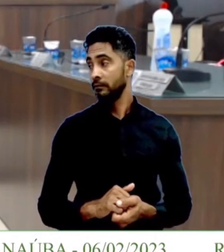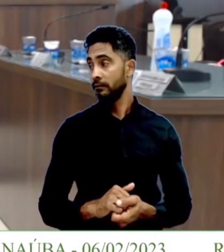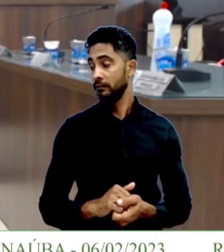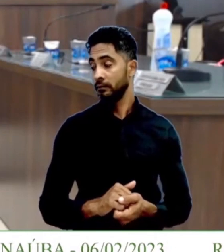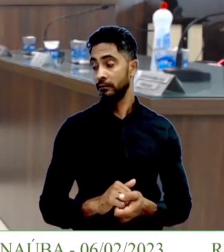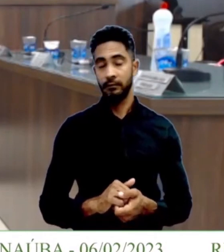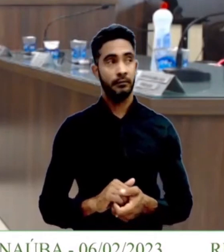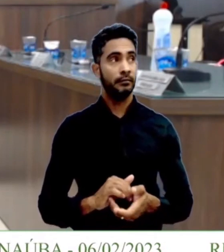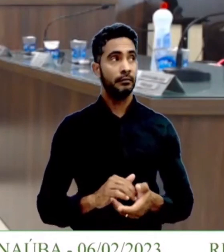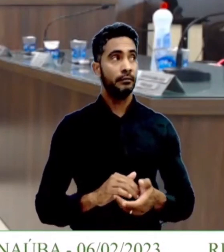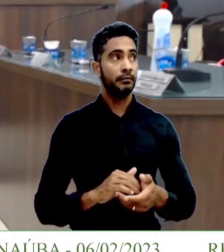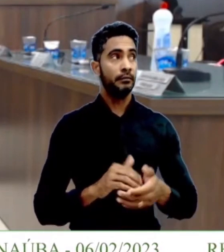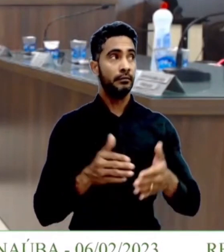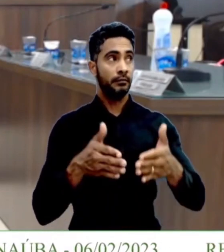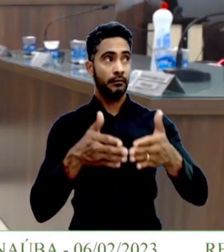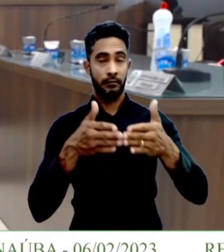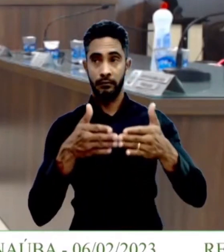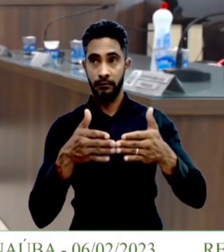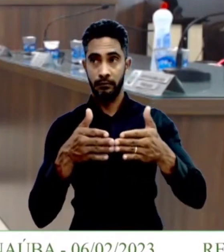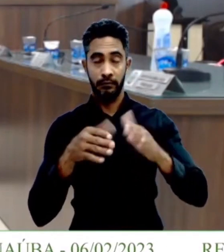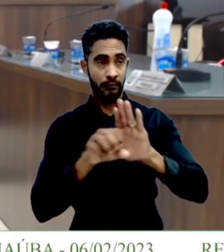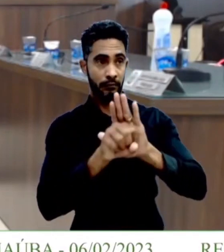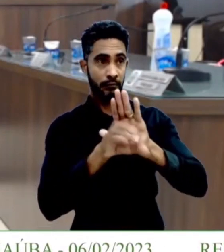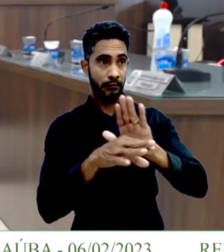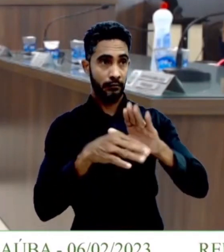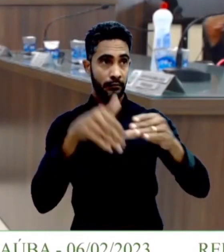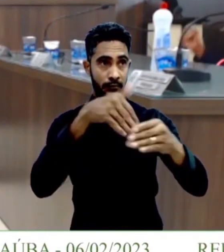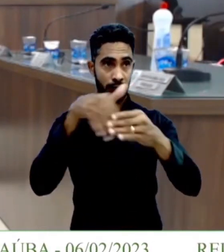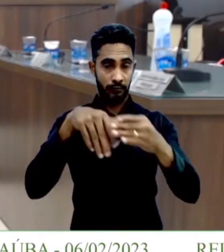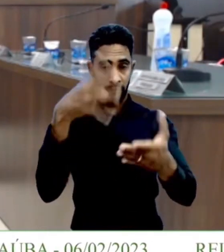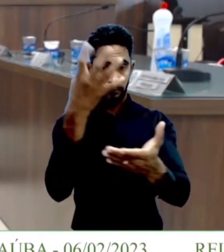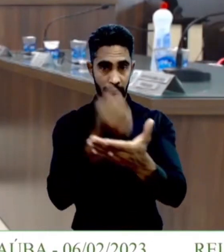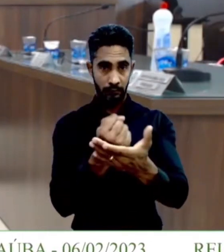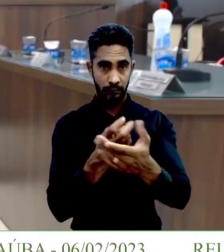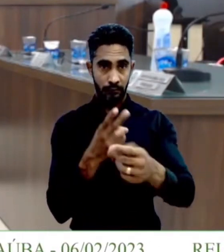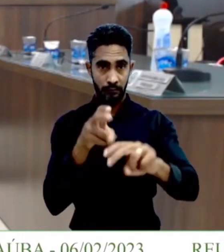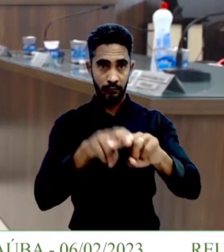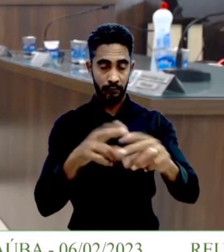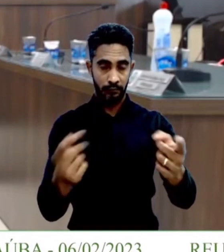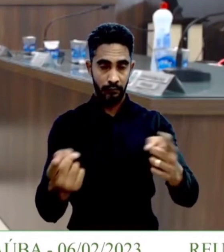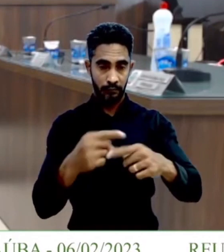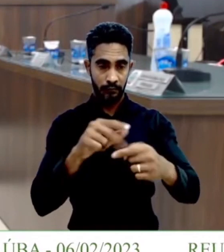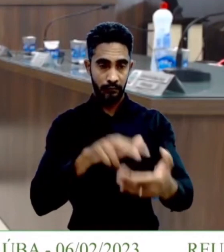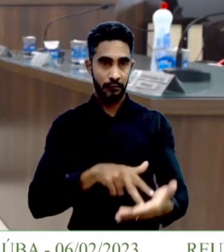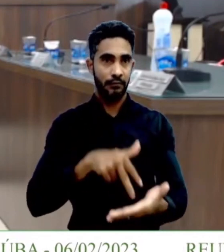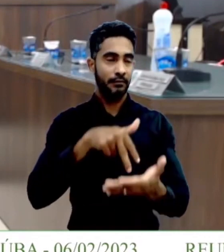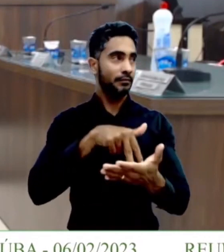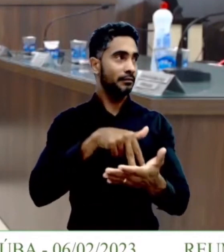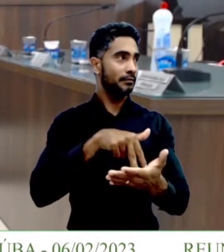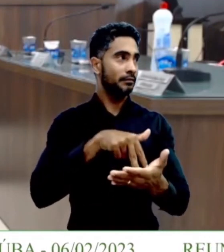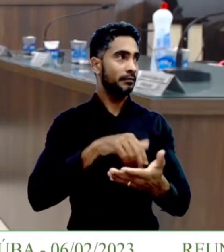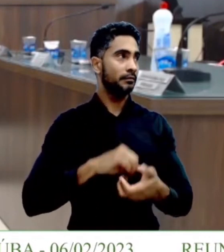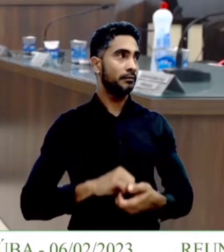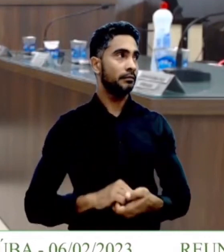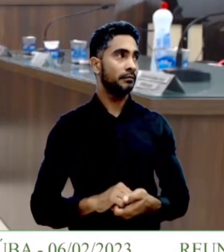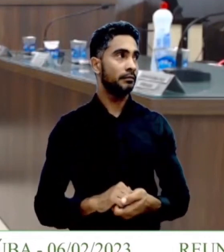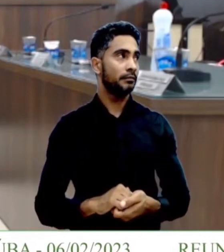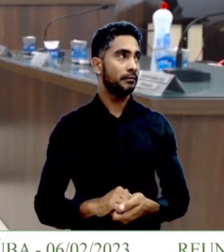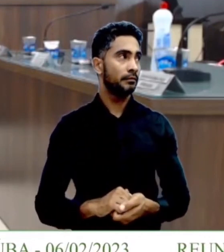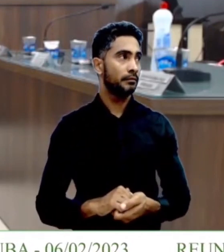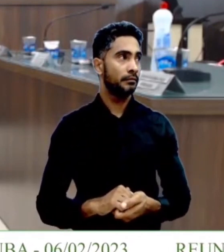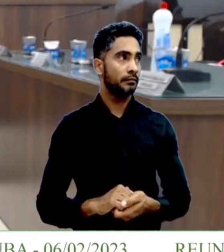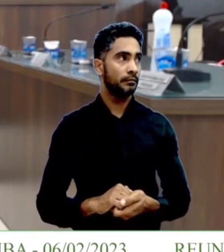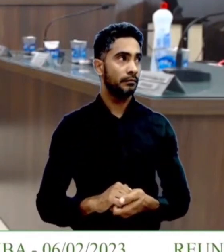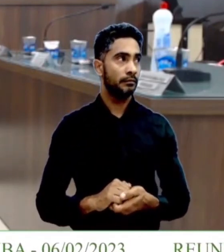As indicações de necessidade estão em votação. Quem for a favor, permaneça sentado. Os contrários, que se levantem.